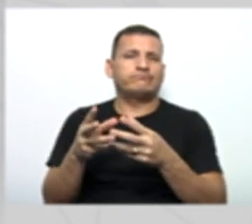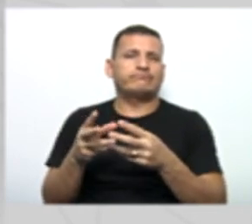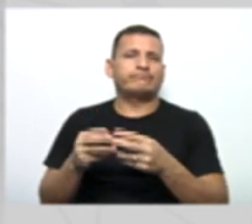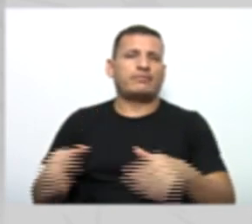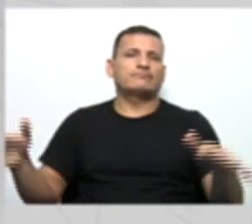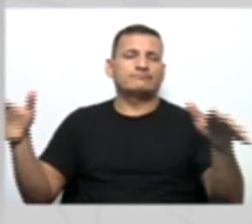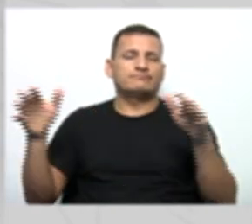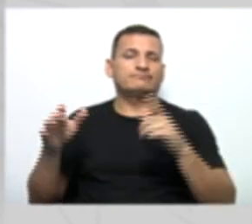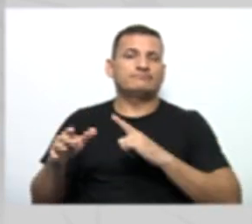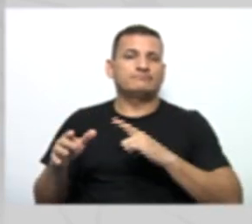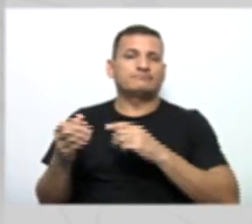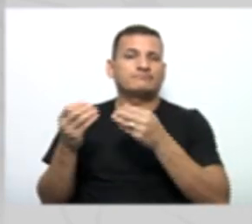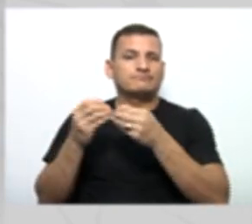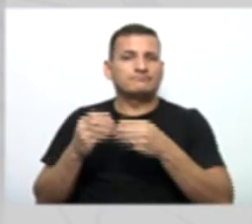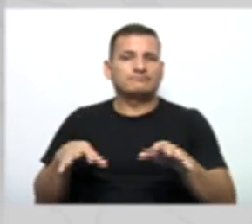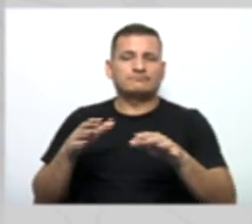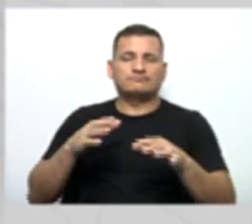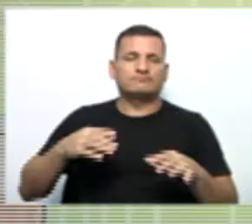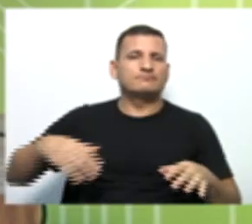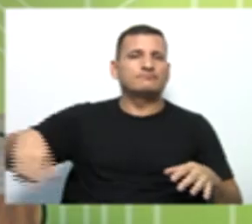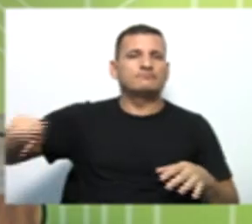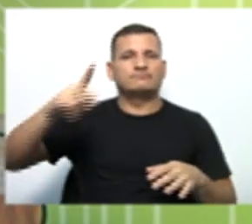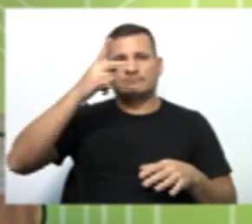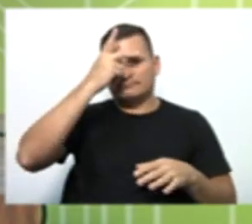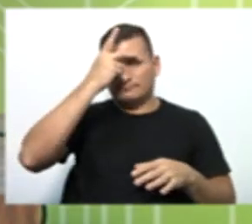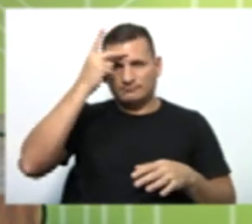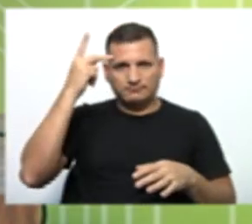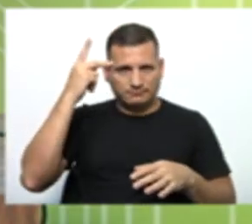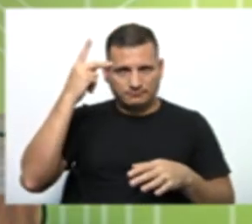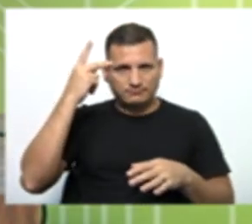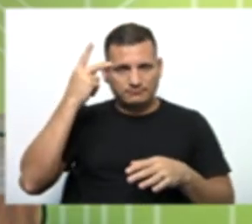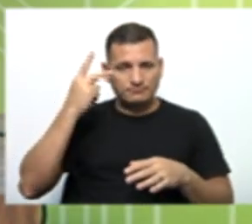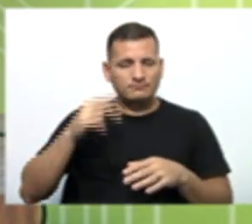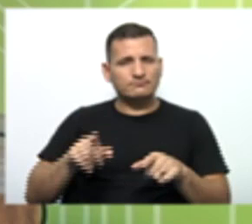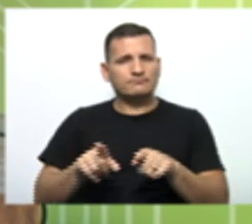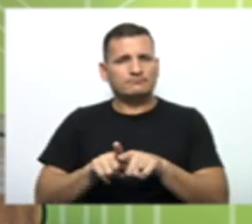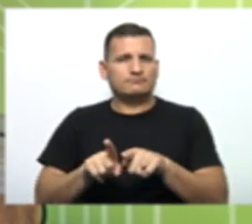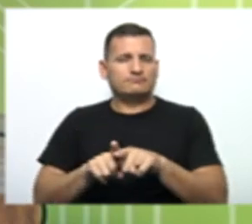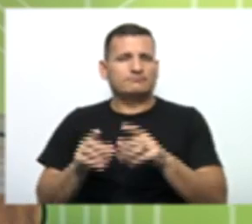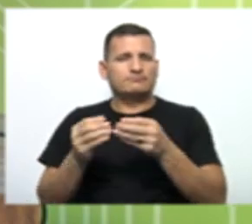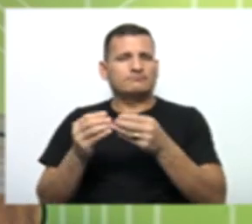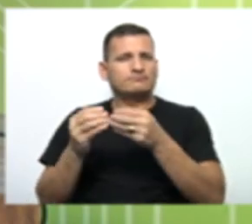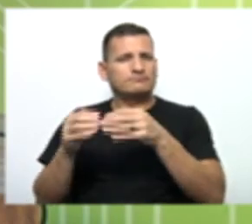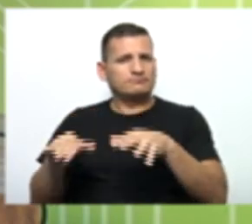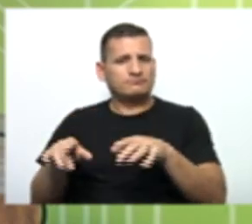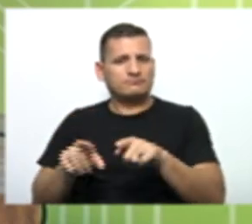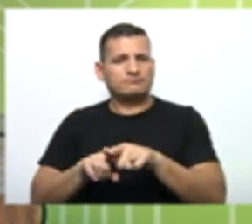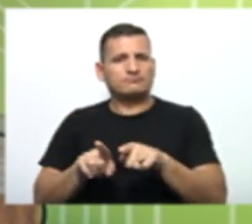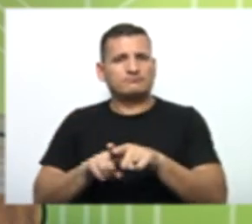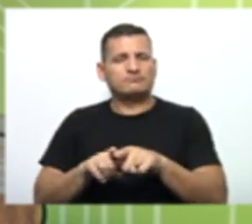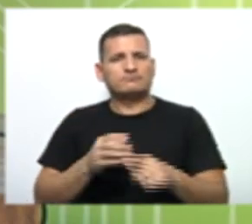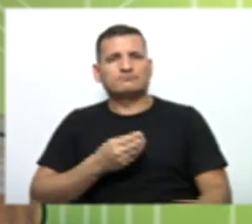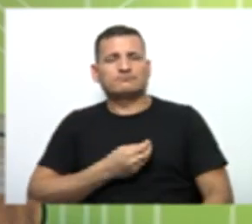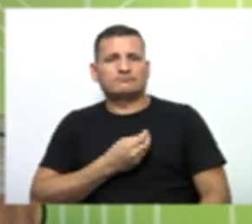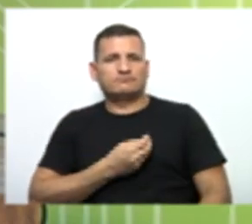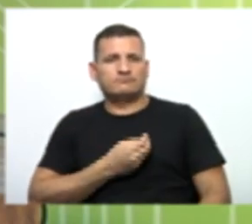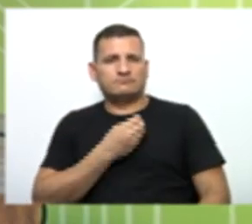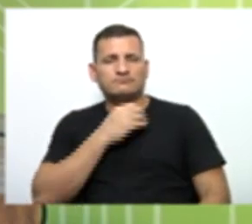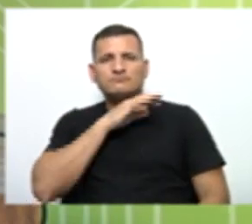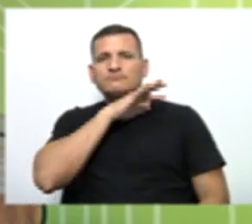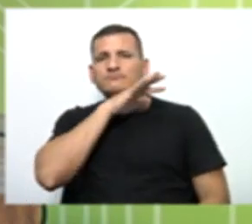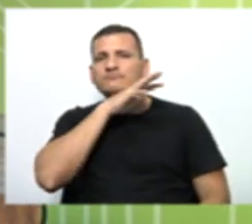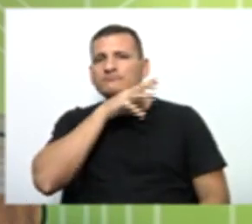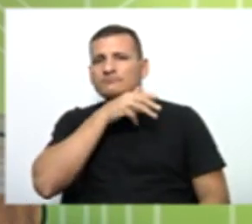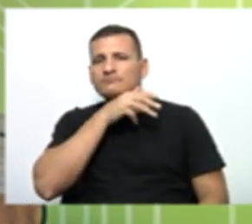para todas aquelas pessoas daquela região, inclusive podendo prejudicar até mesmo a sobrevivência da espécie